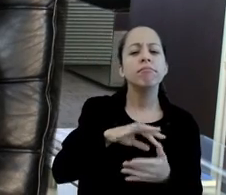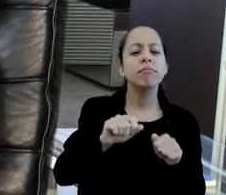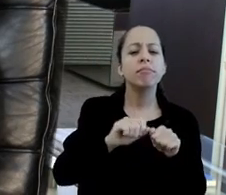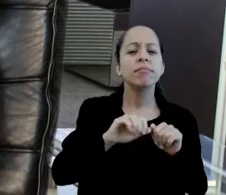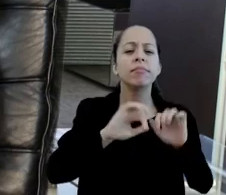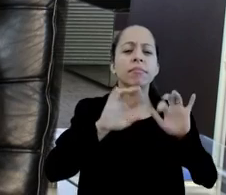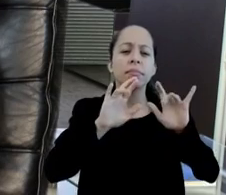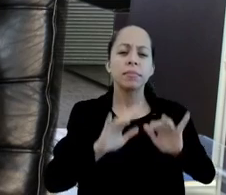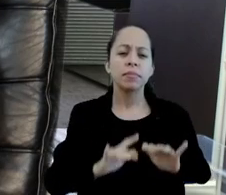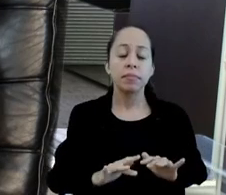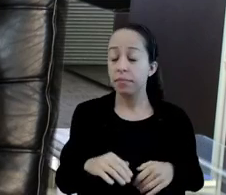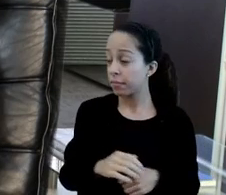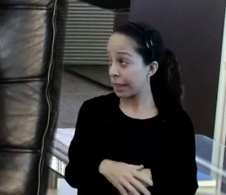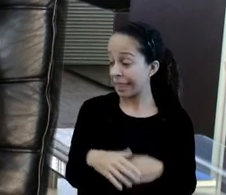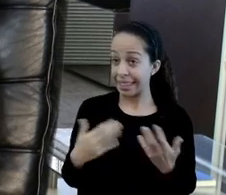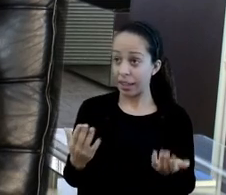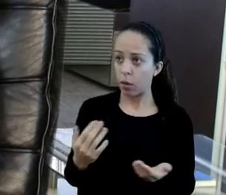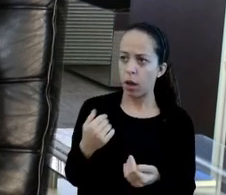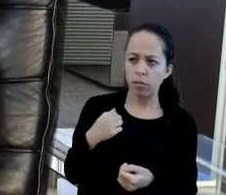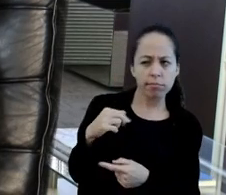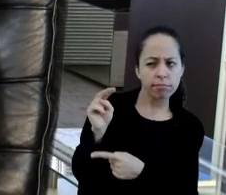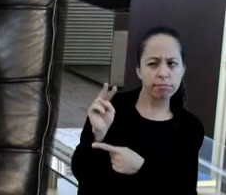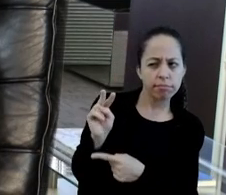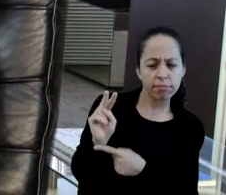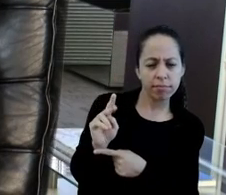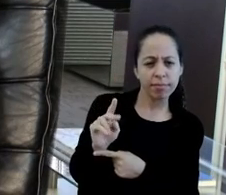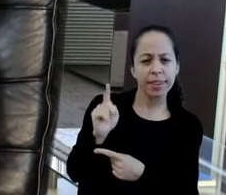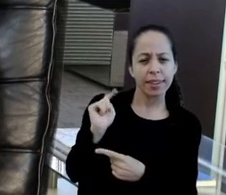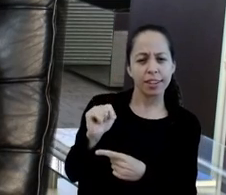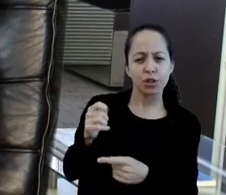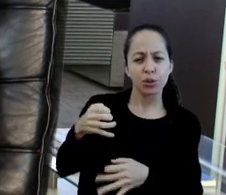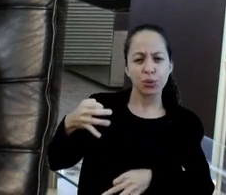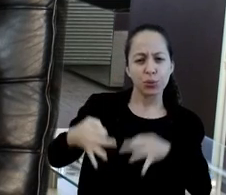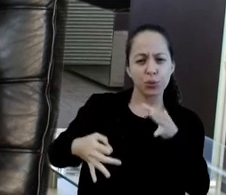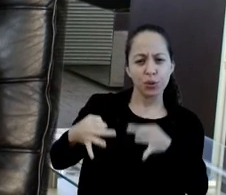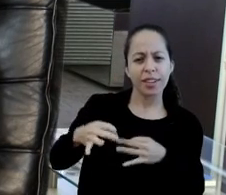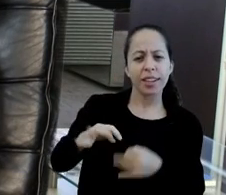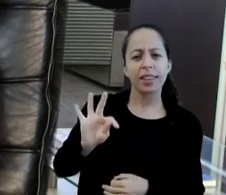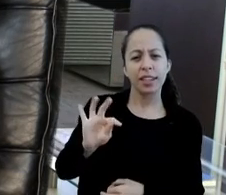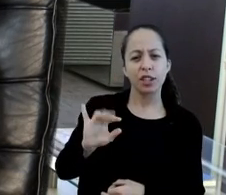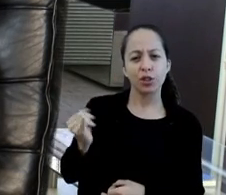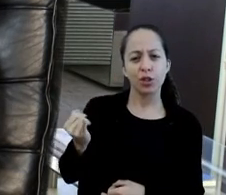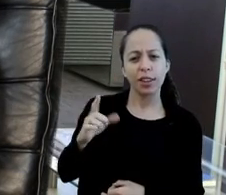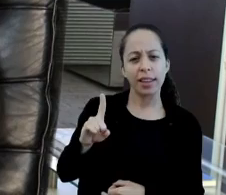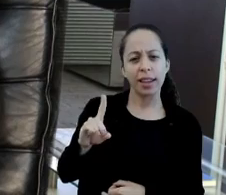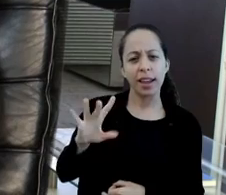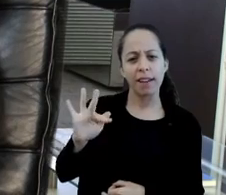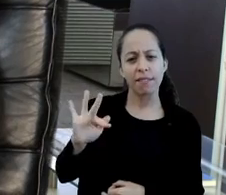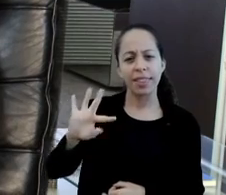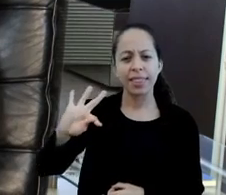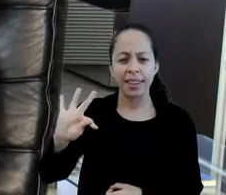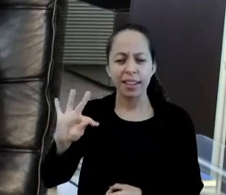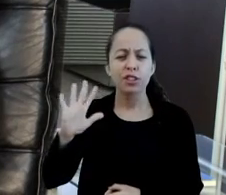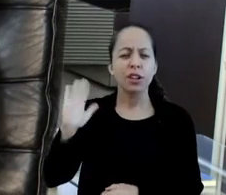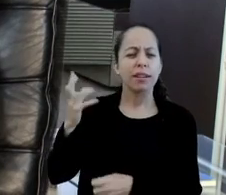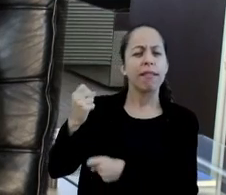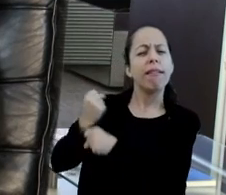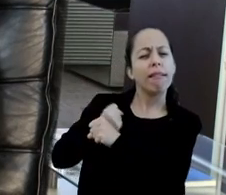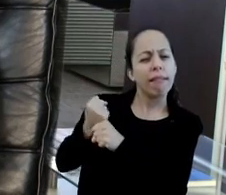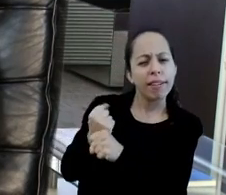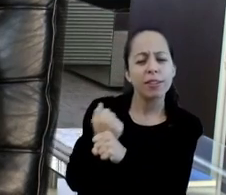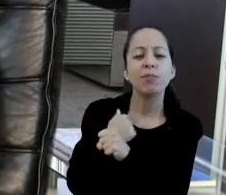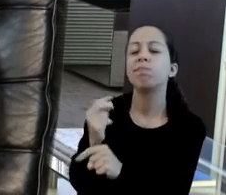muitos anos. A primeira vez que eu vi, eu falei, vou escrever o meu livro Languitixa, Papo